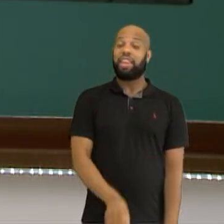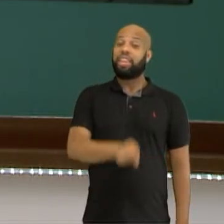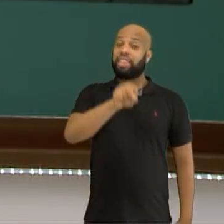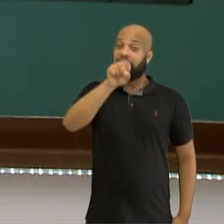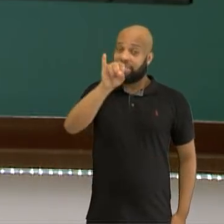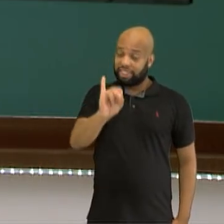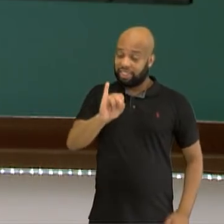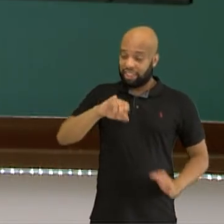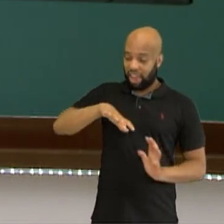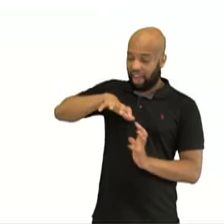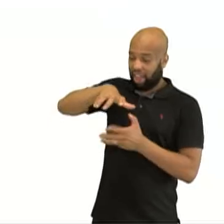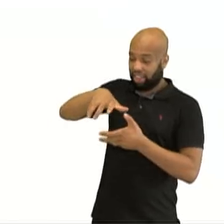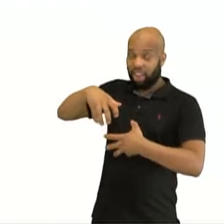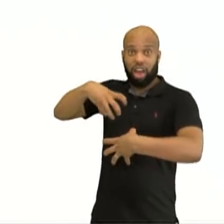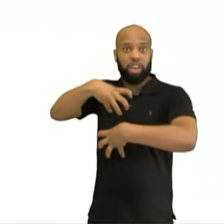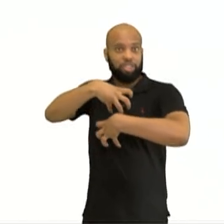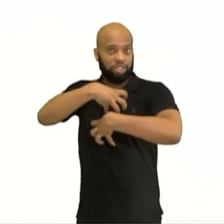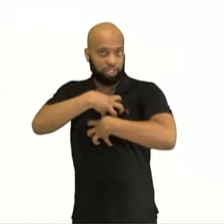a Terra fosse